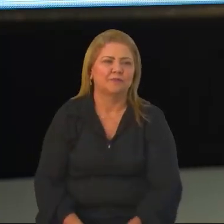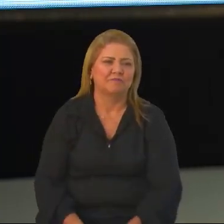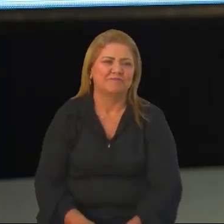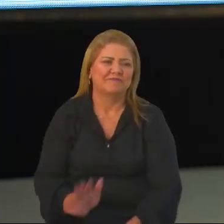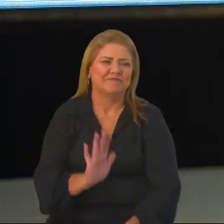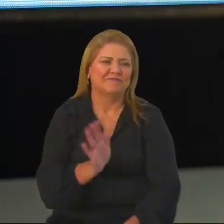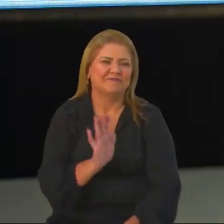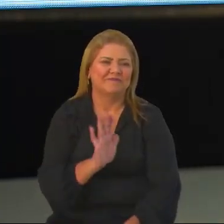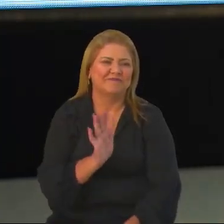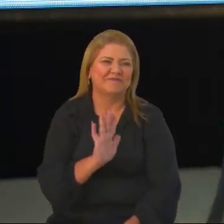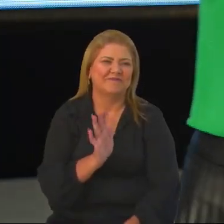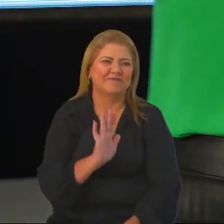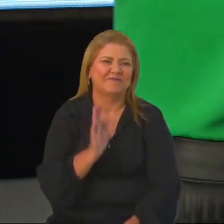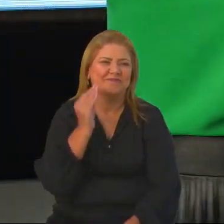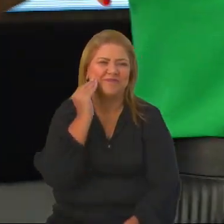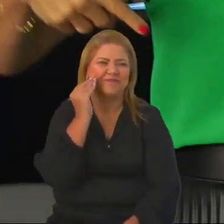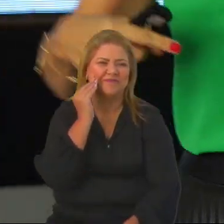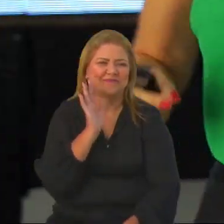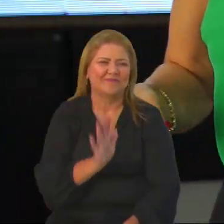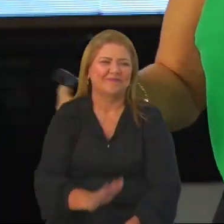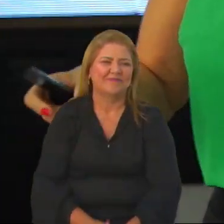hoje?